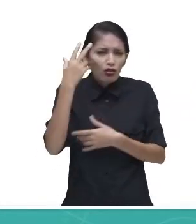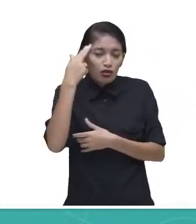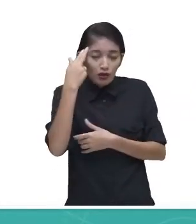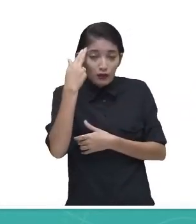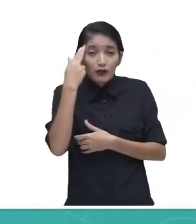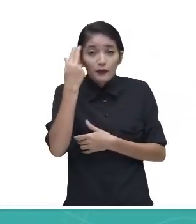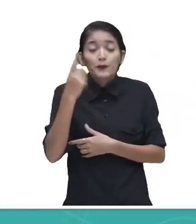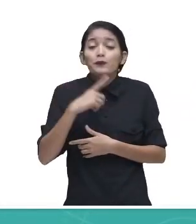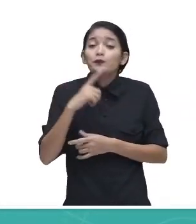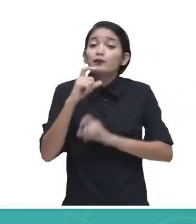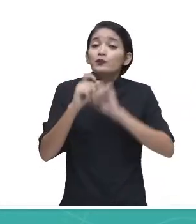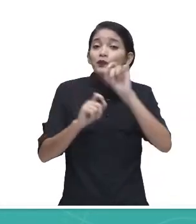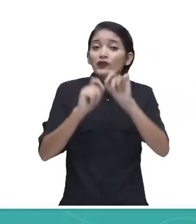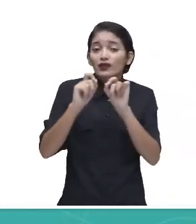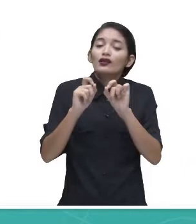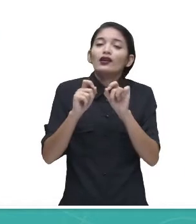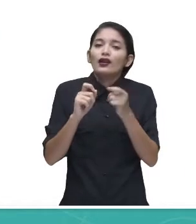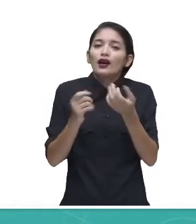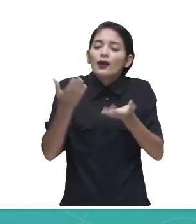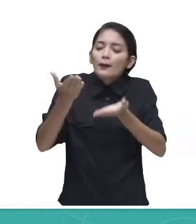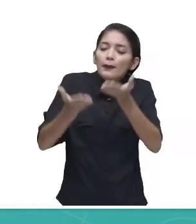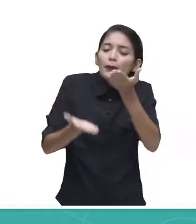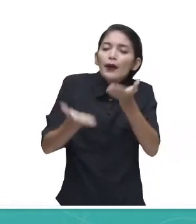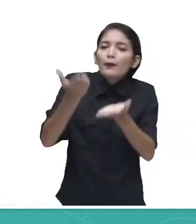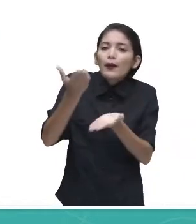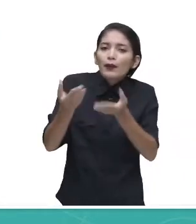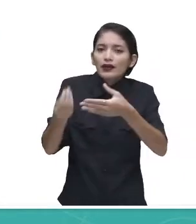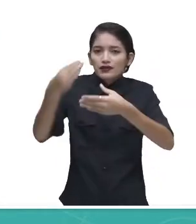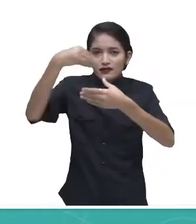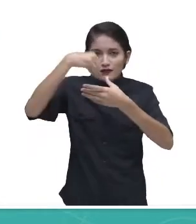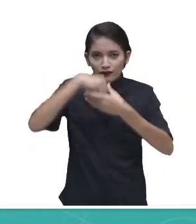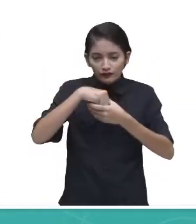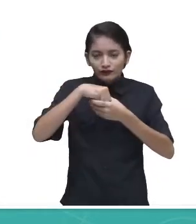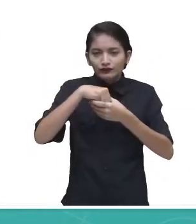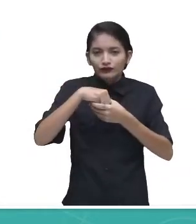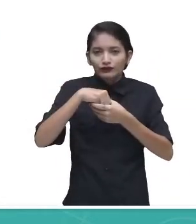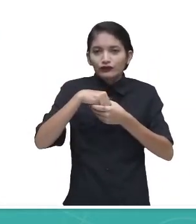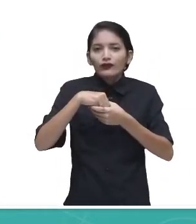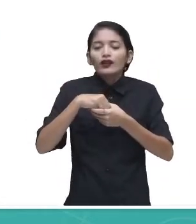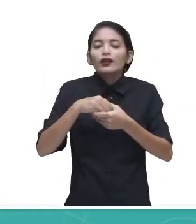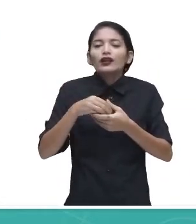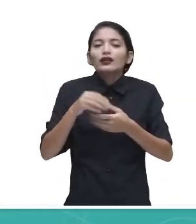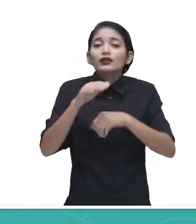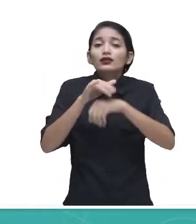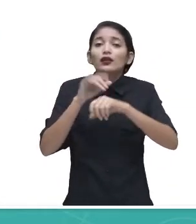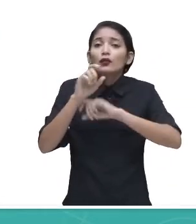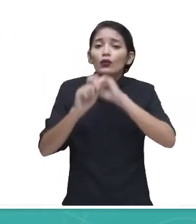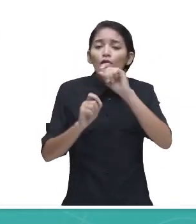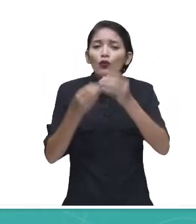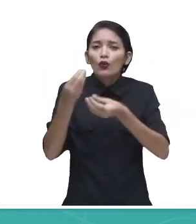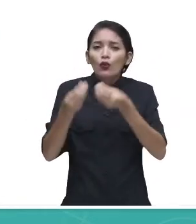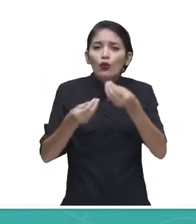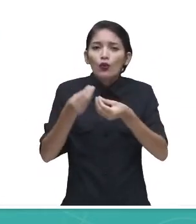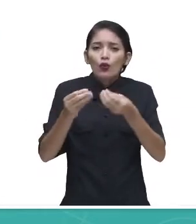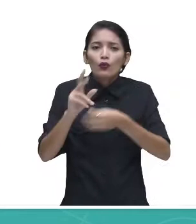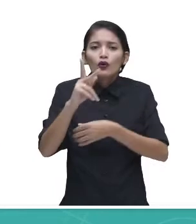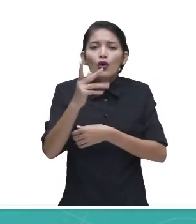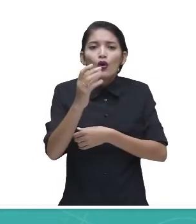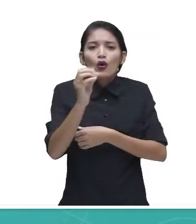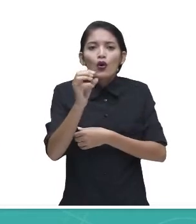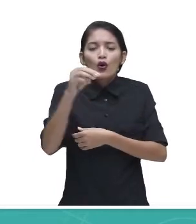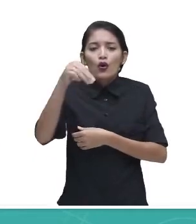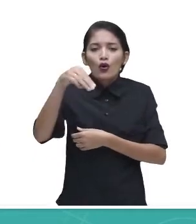você tem aí o seu equilíbrio interno, né? Que a gente chama na biologia de homeostase.